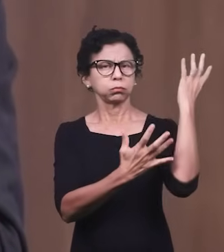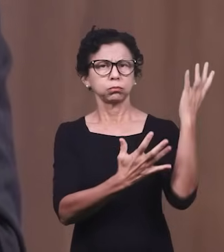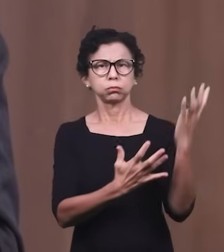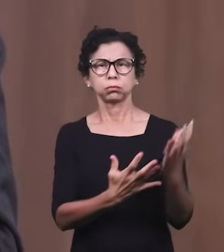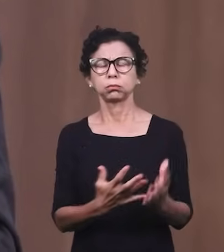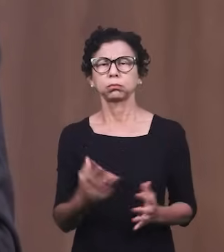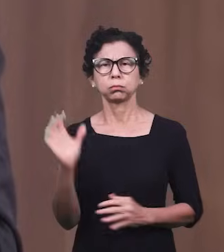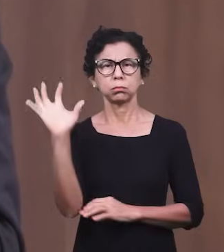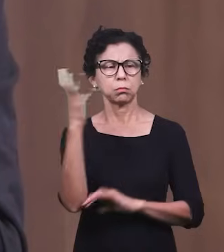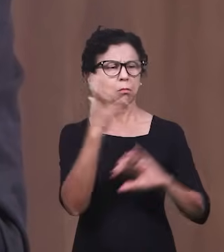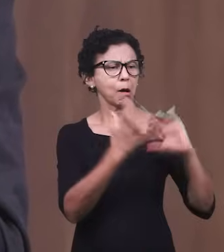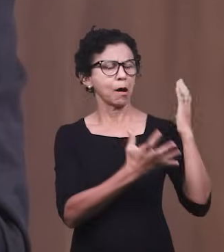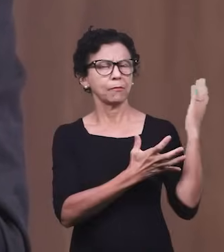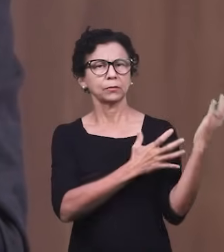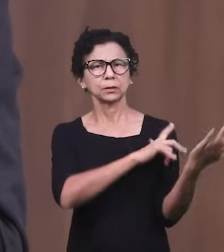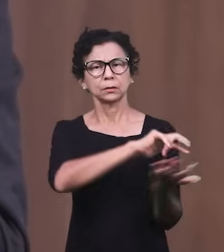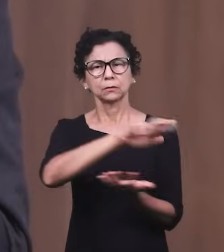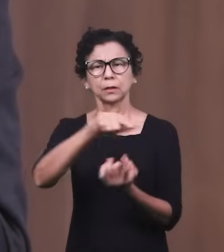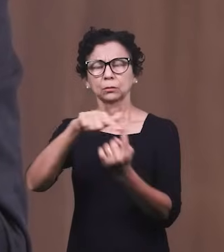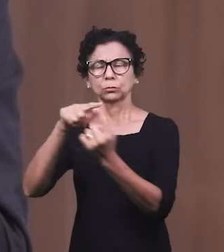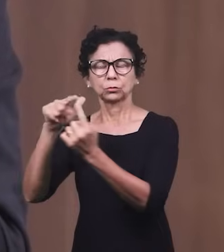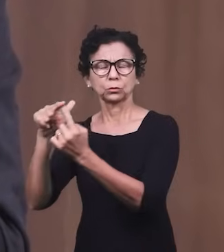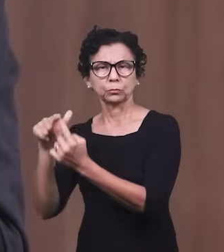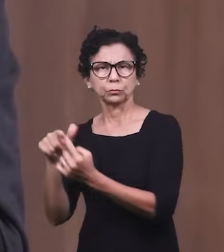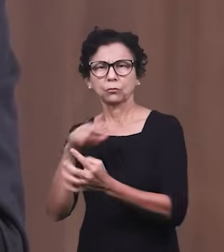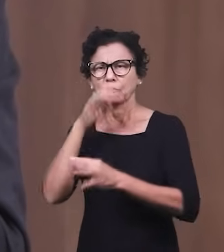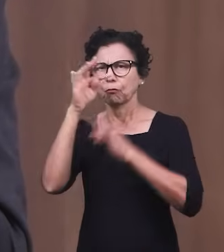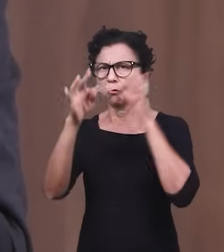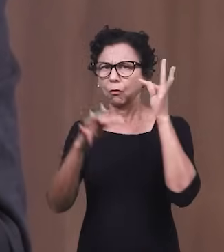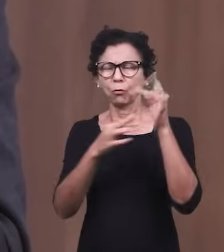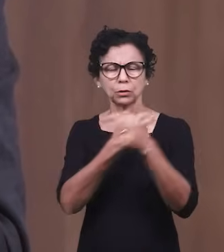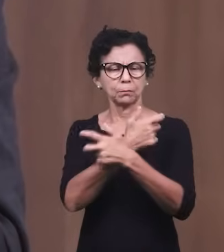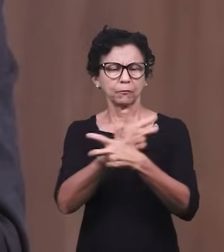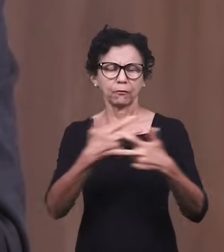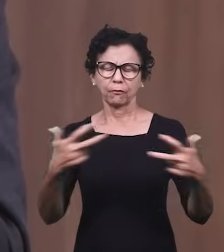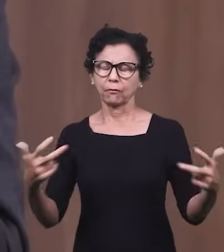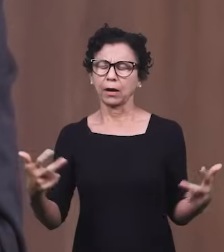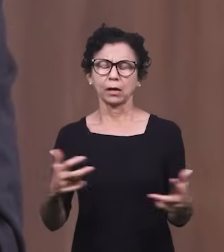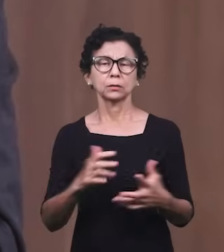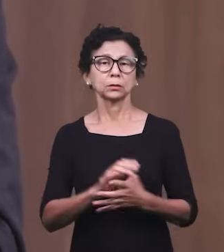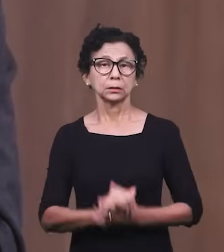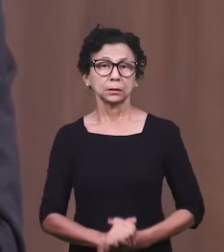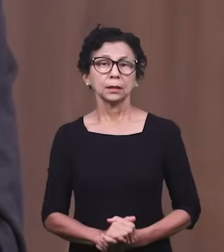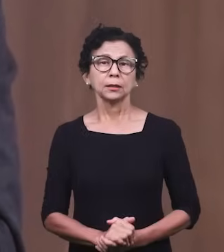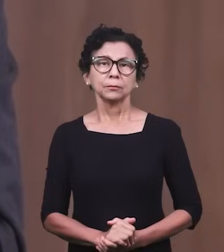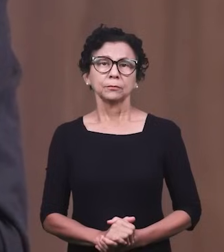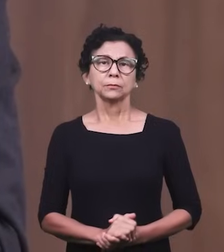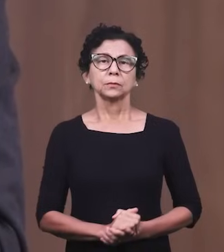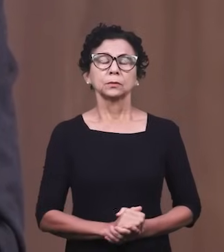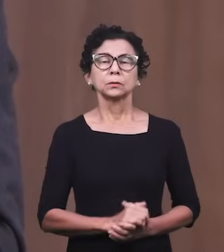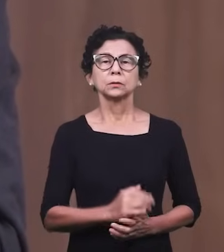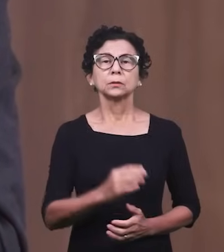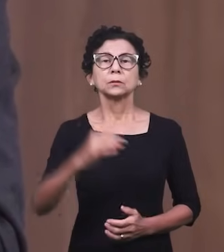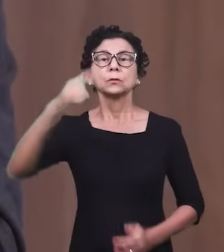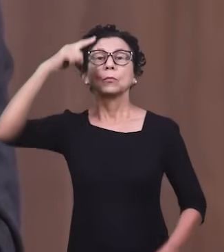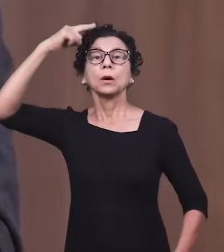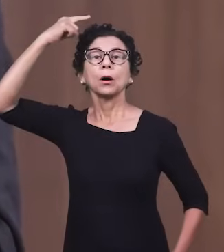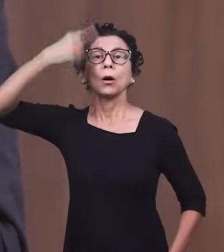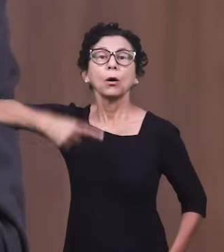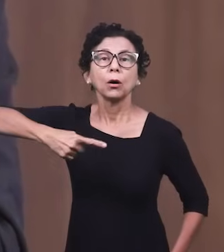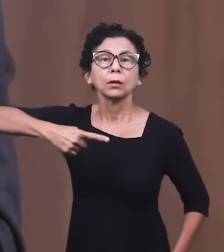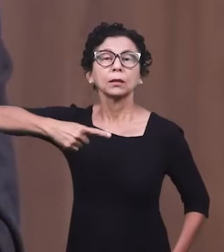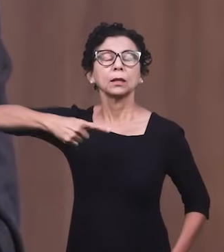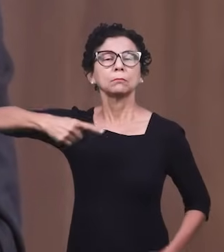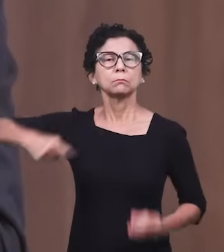aspecto Profético que é essa mesma palavra que formou a vida que formou o homem a mesma palavra que nos chamou